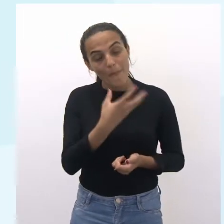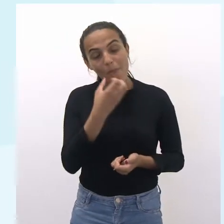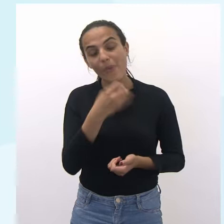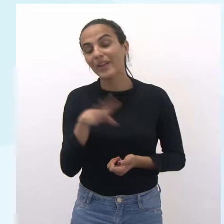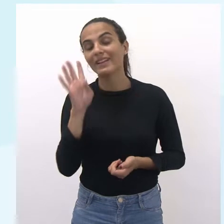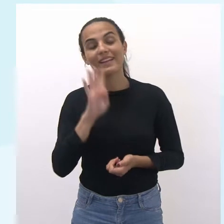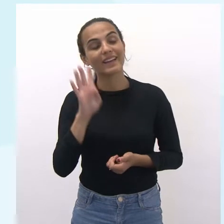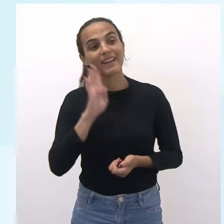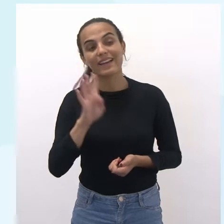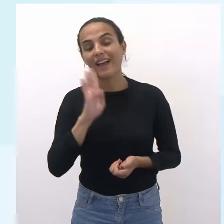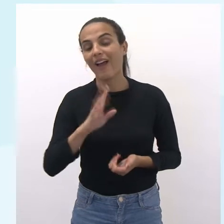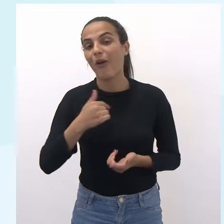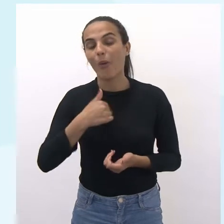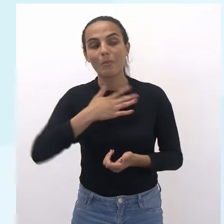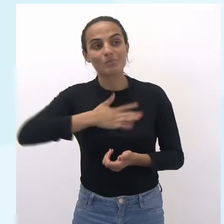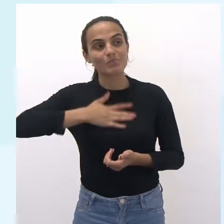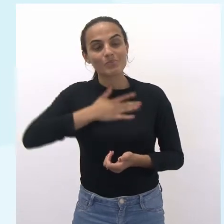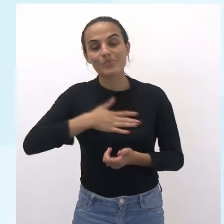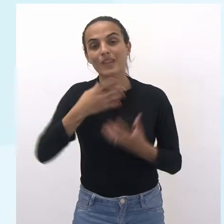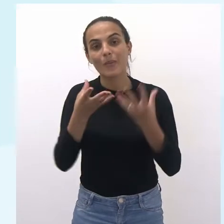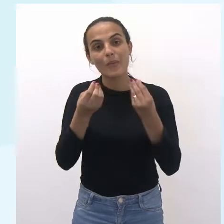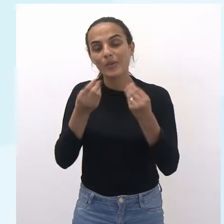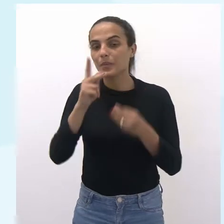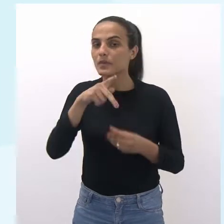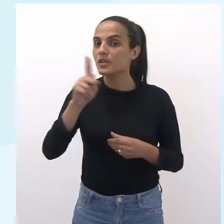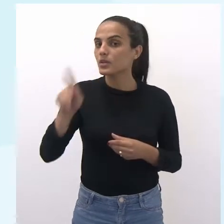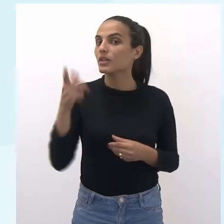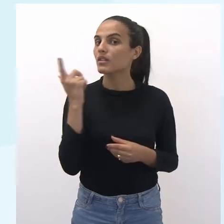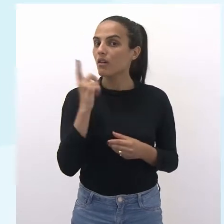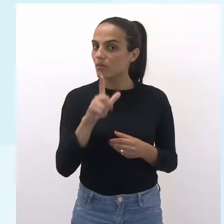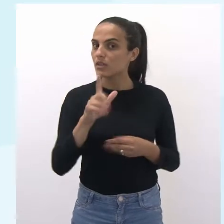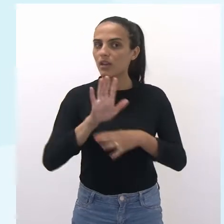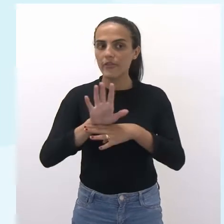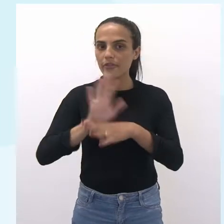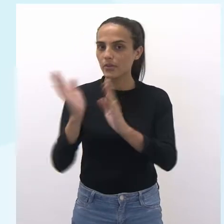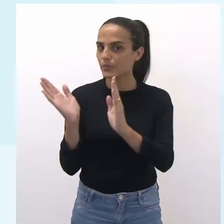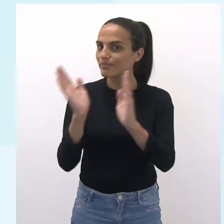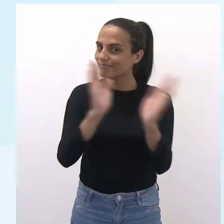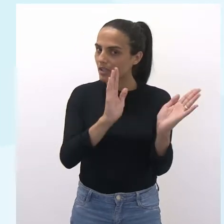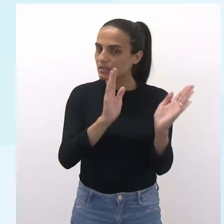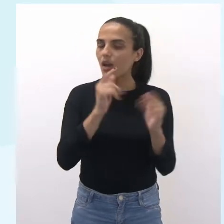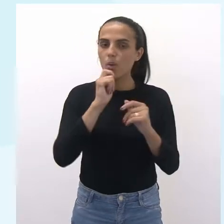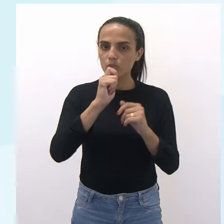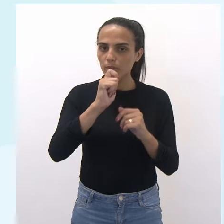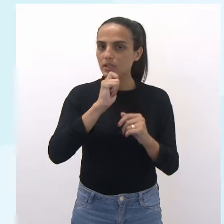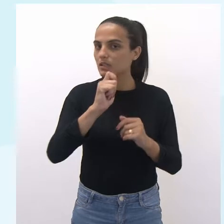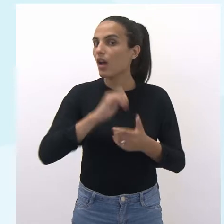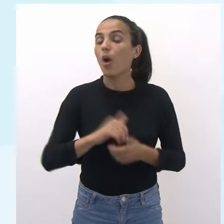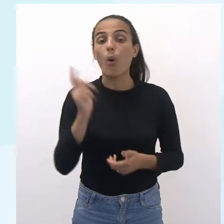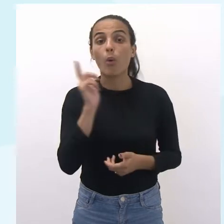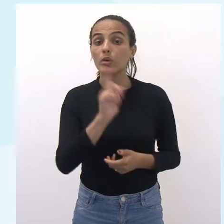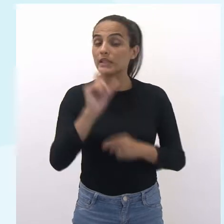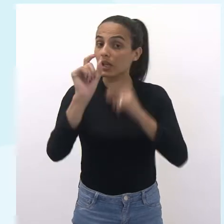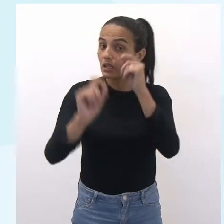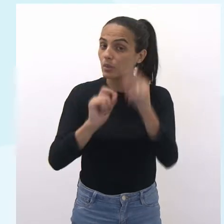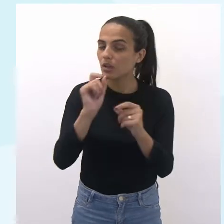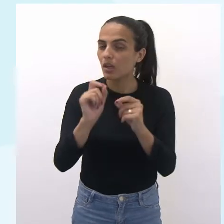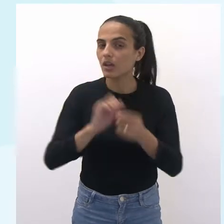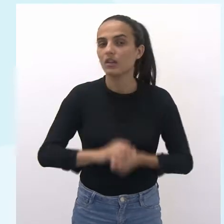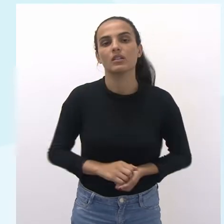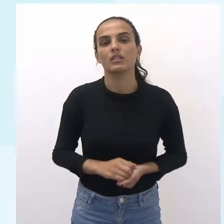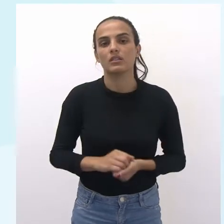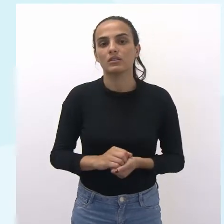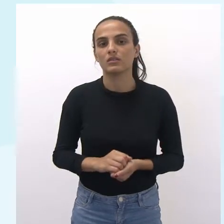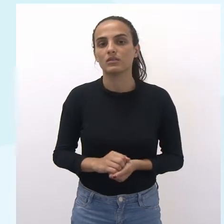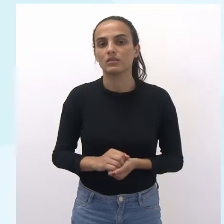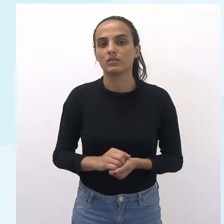acho incrível. Professores que conseguem, ao exibir um vídeo, um documentário, conseguem, depois dar